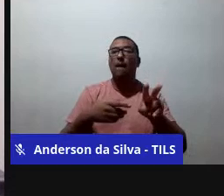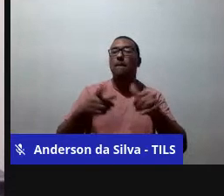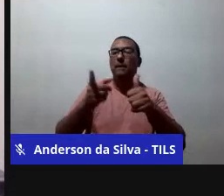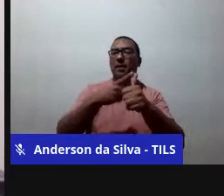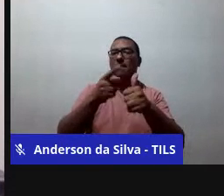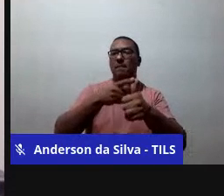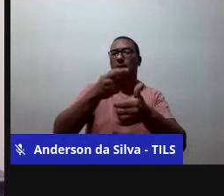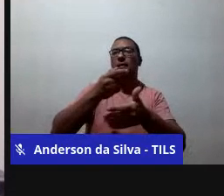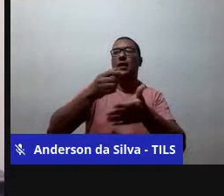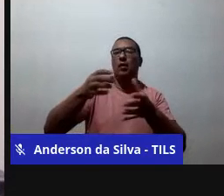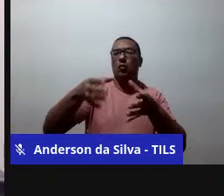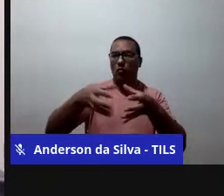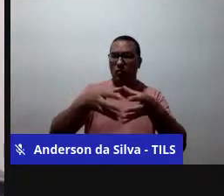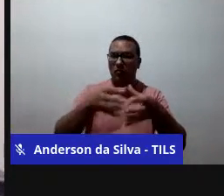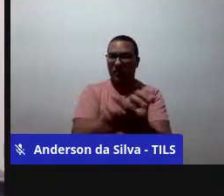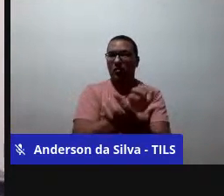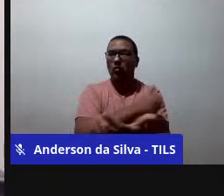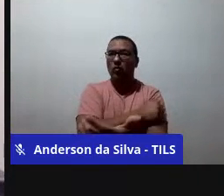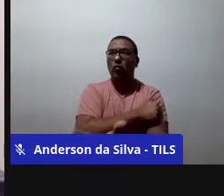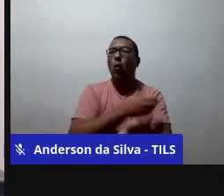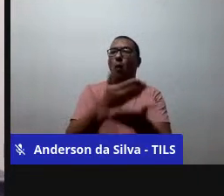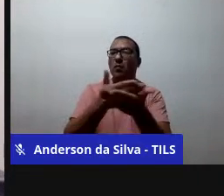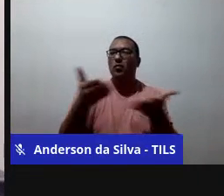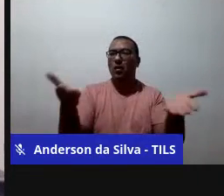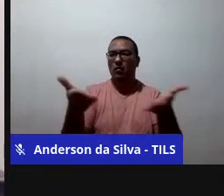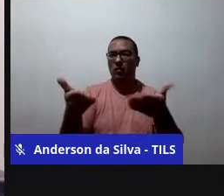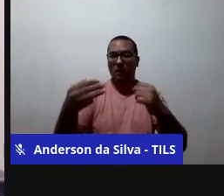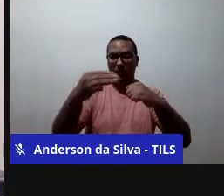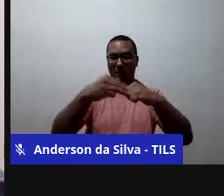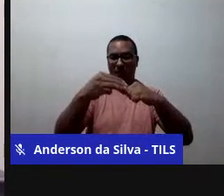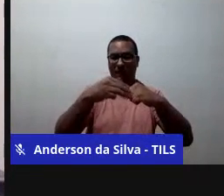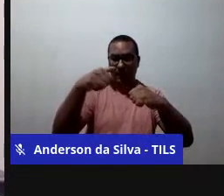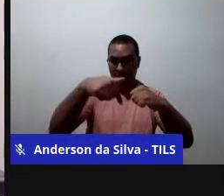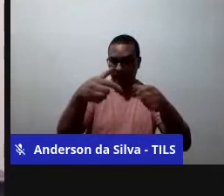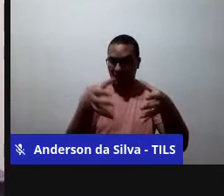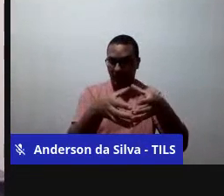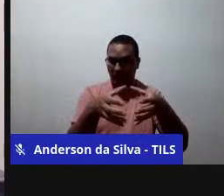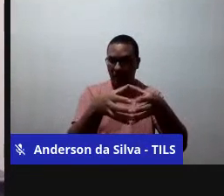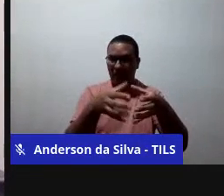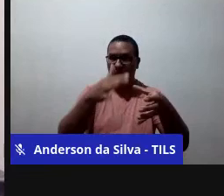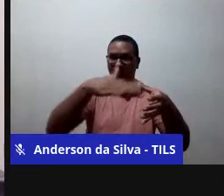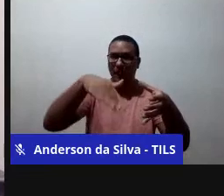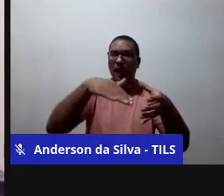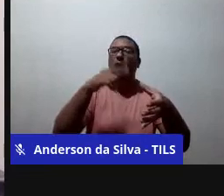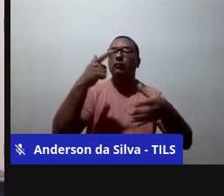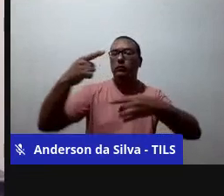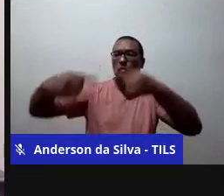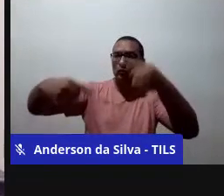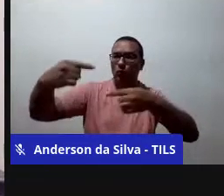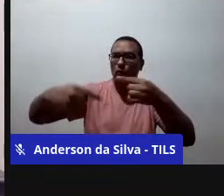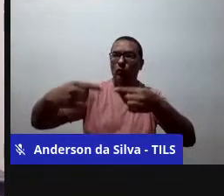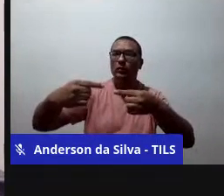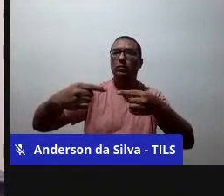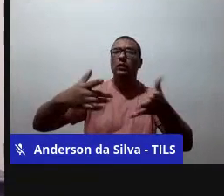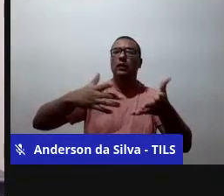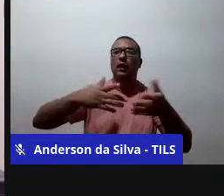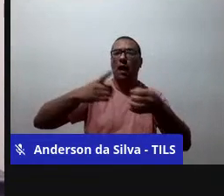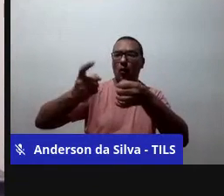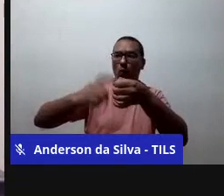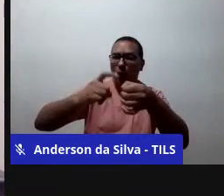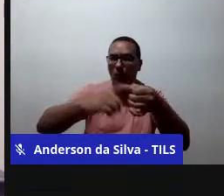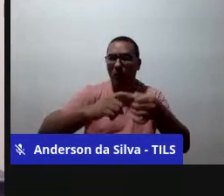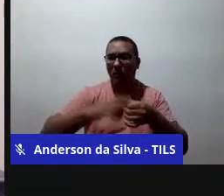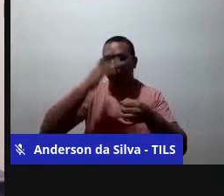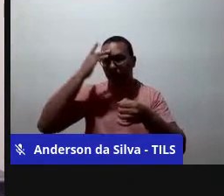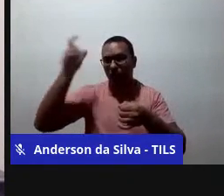agora. E nesse mestrado, a gente discute, por exemplo, engajamento civil, desenvolvimento